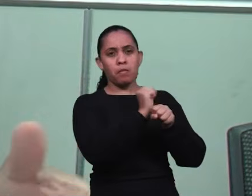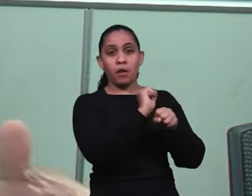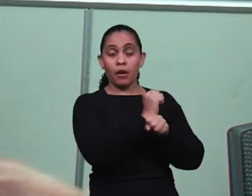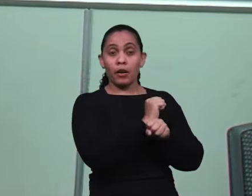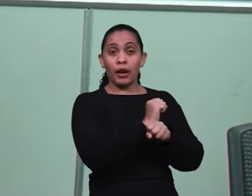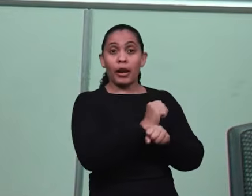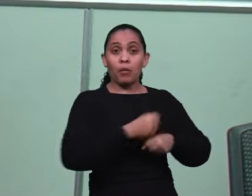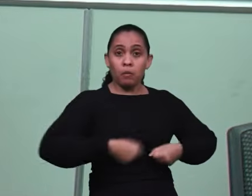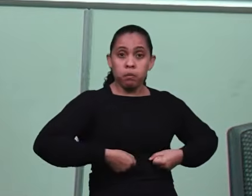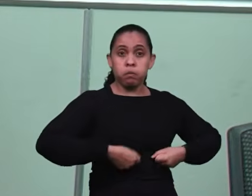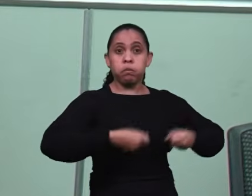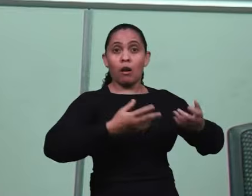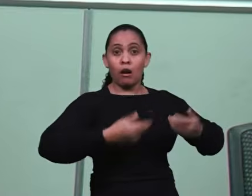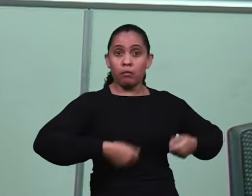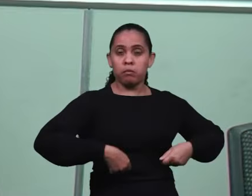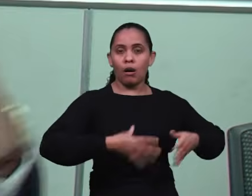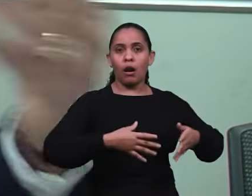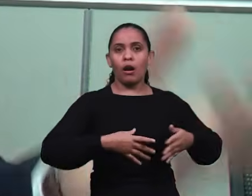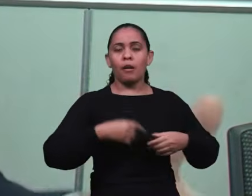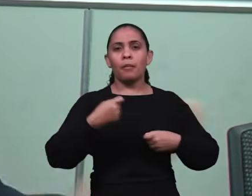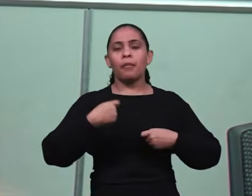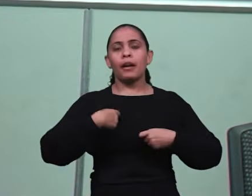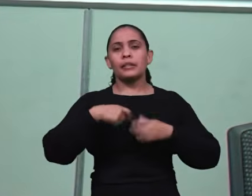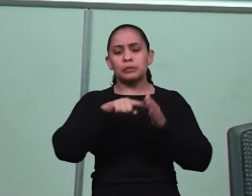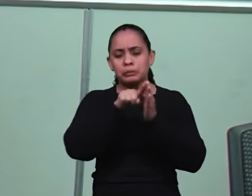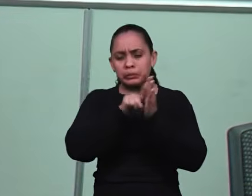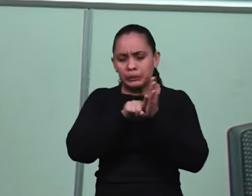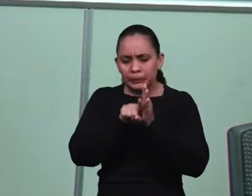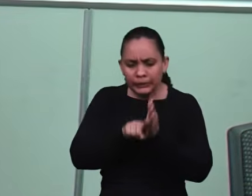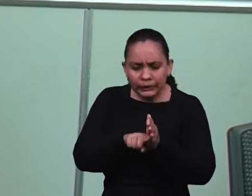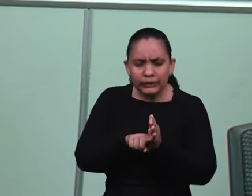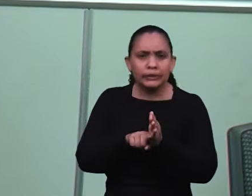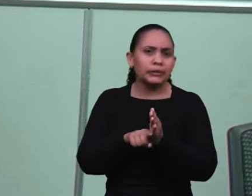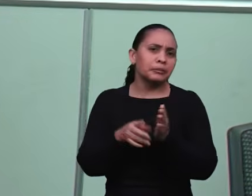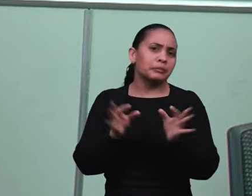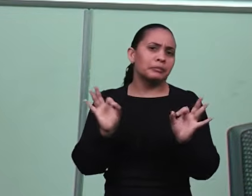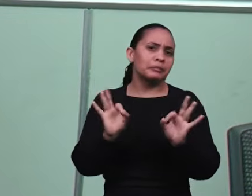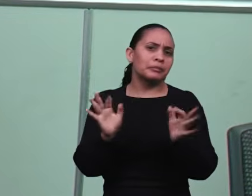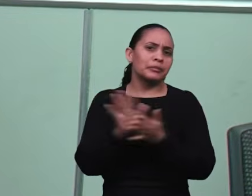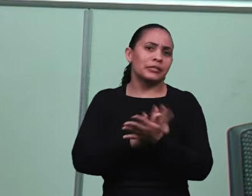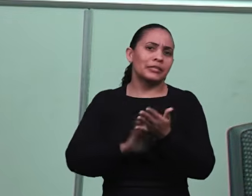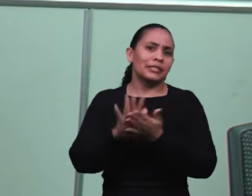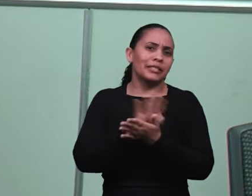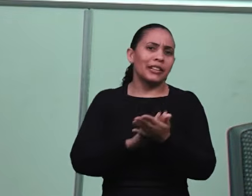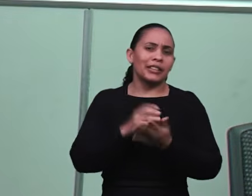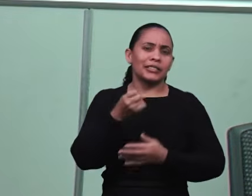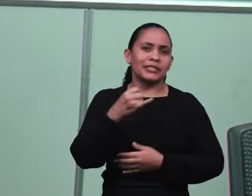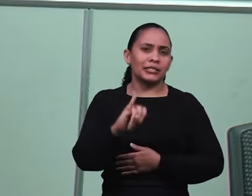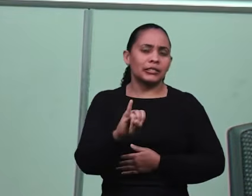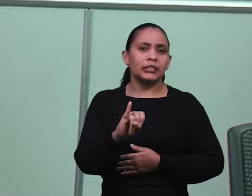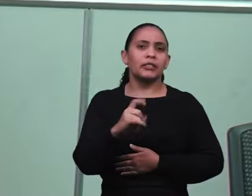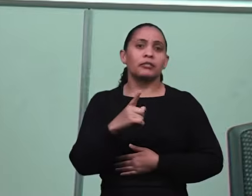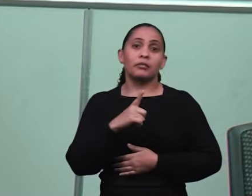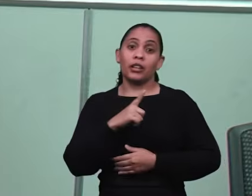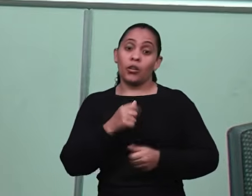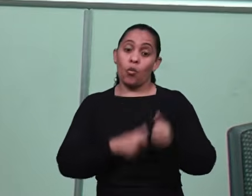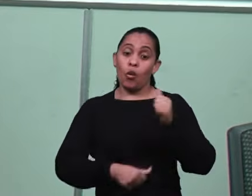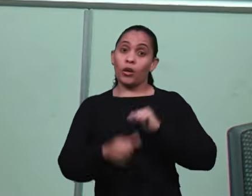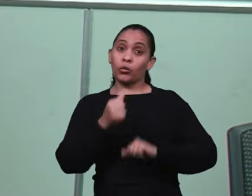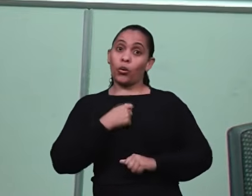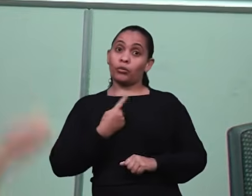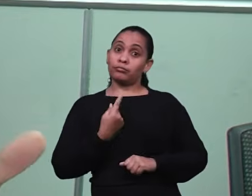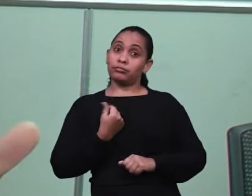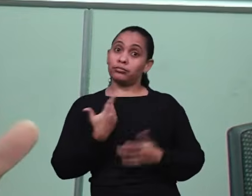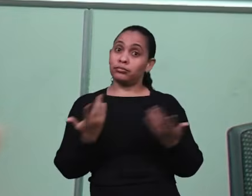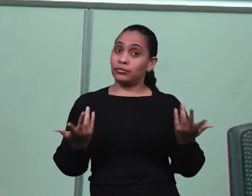sem o planejamento, sem o levantamento de gastos, sem o levantamento de custos, sem a previsão do retorno financeiro, e isso é